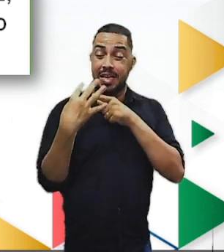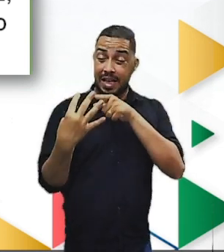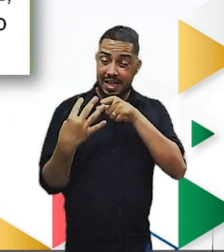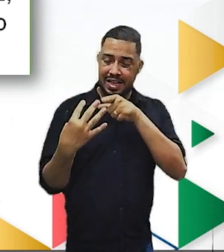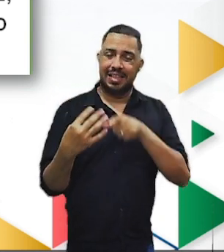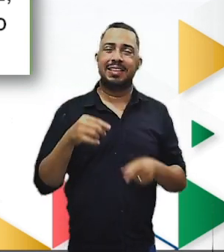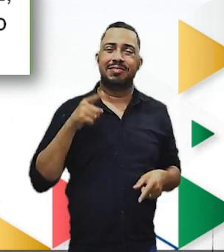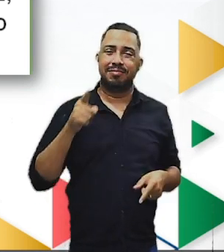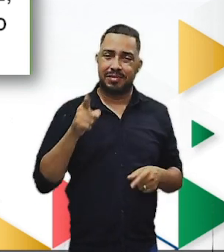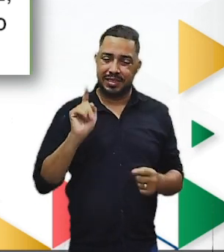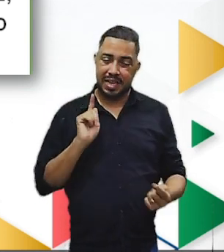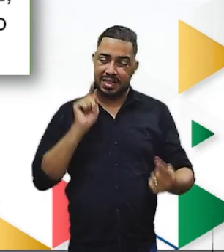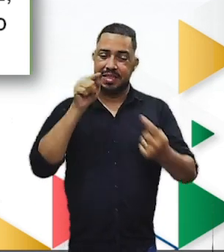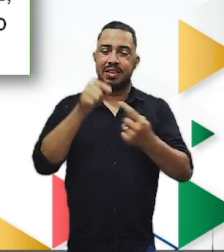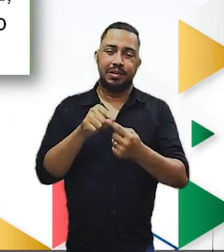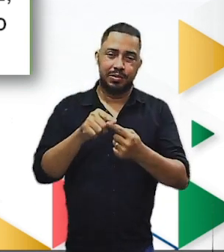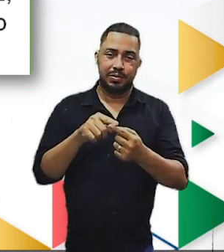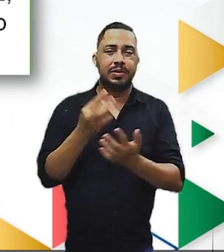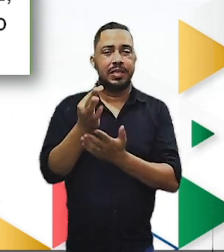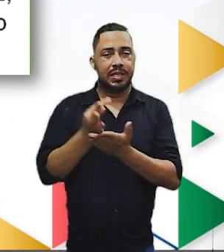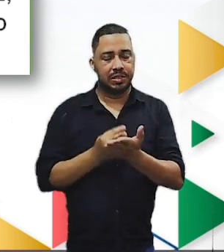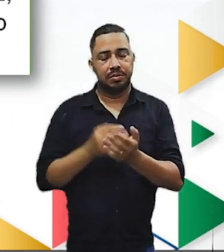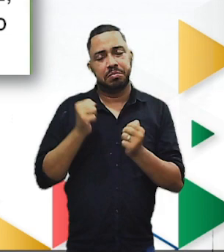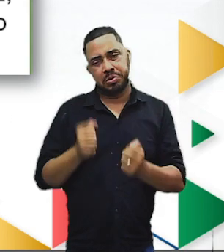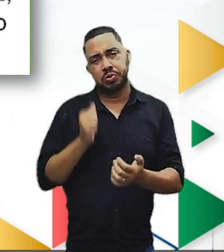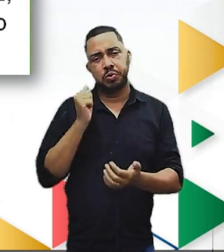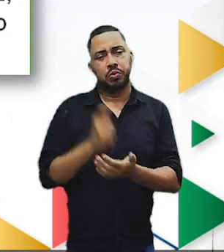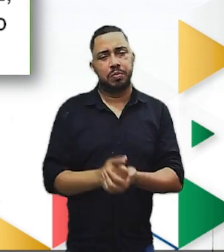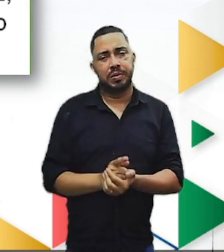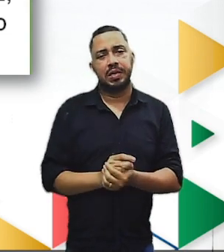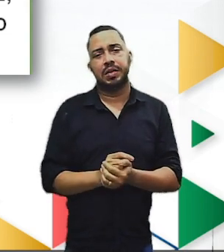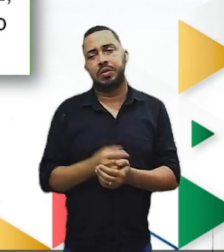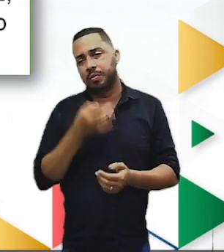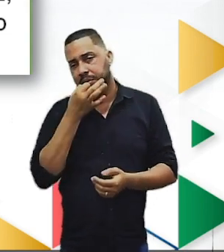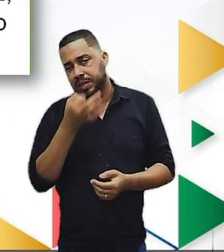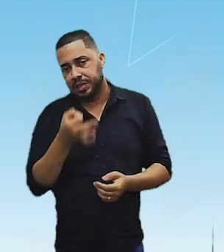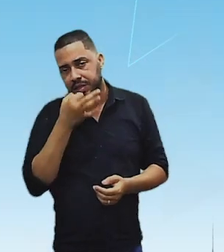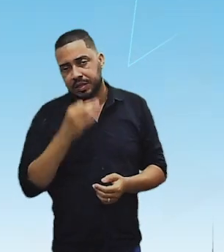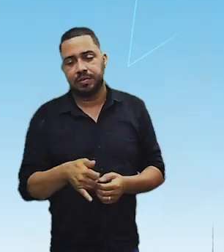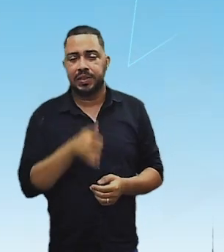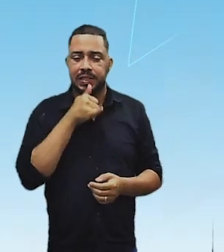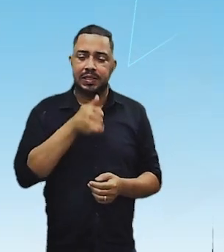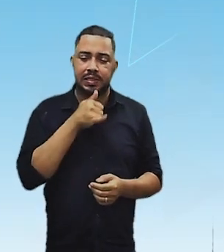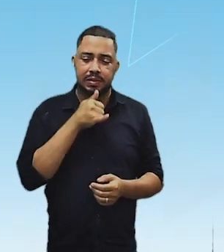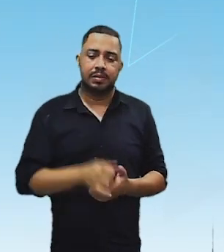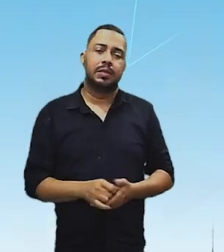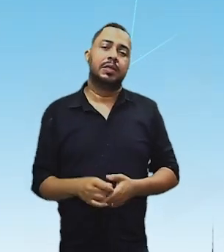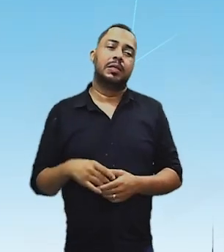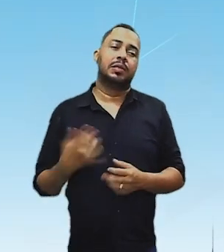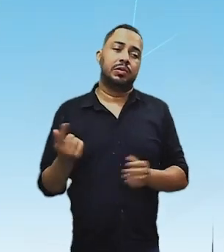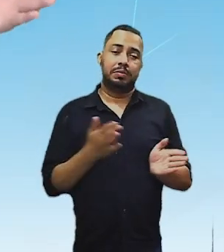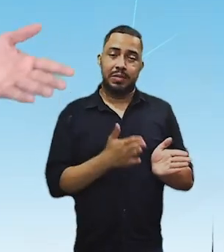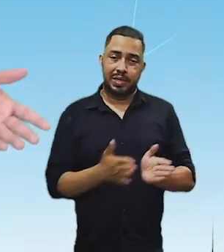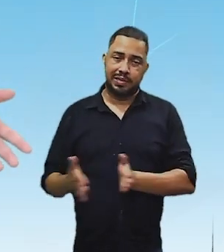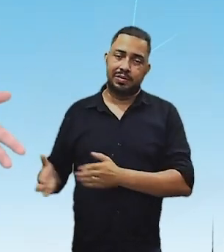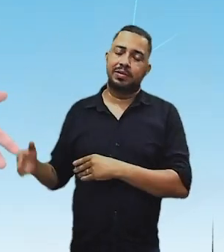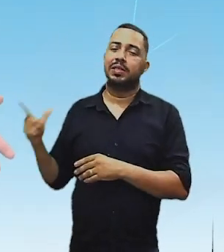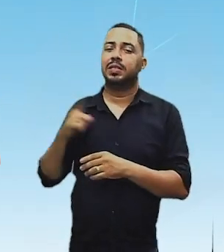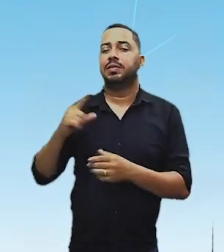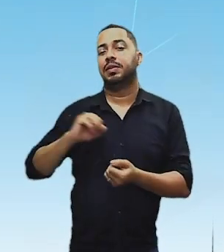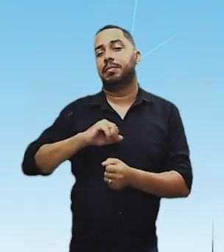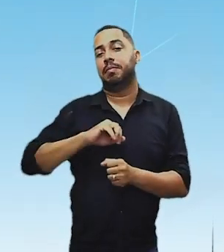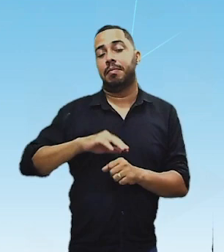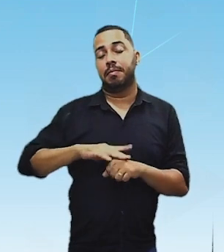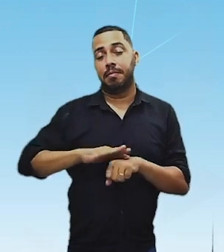quem é direcionado o seu texto, possa comprar, mudar de opinião. Por exemplo, nesse período que nós tivemos da